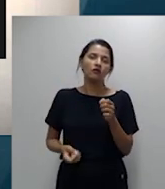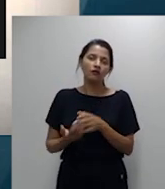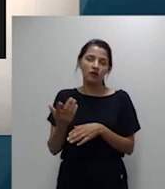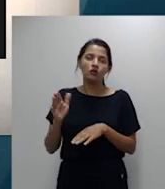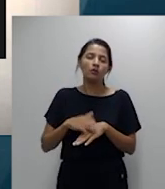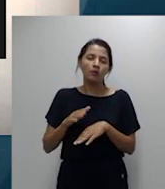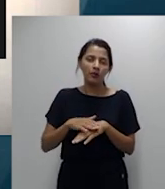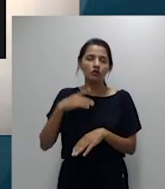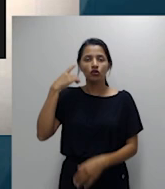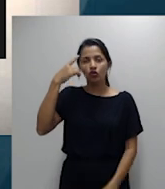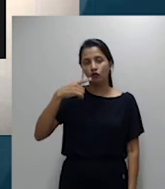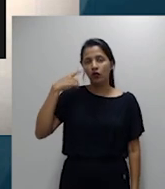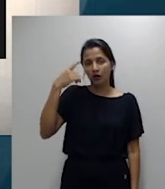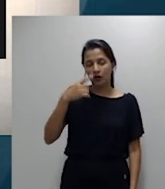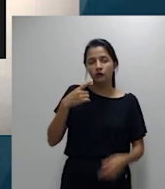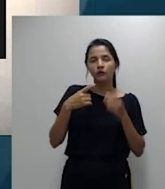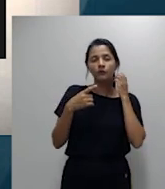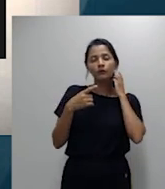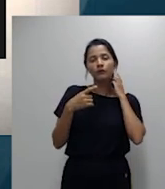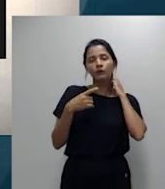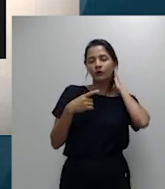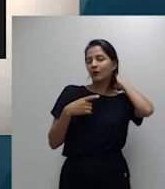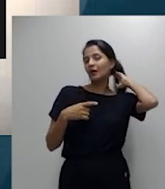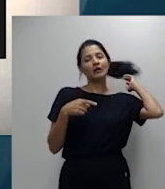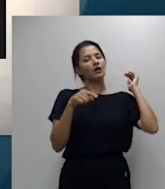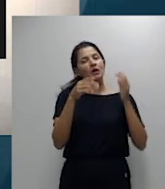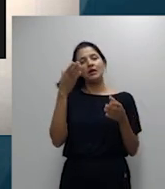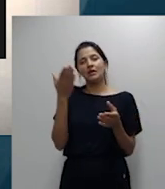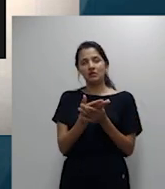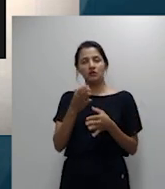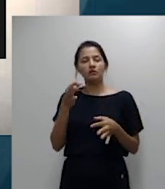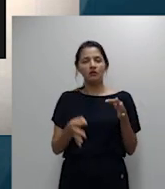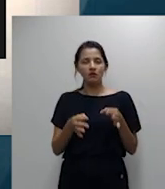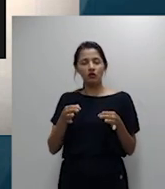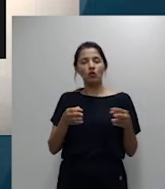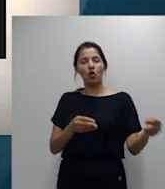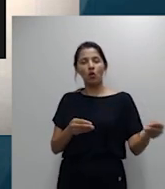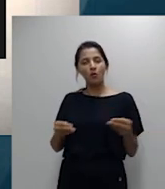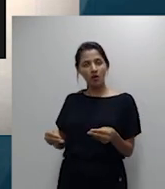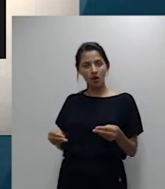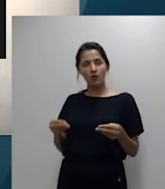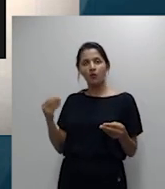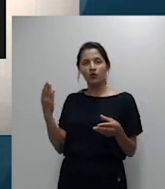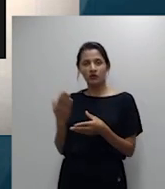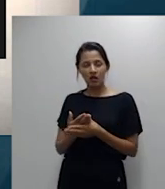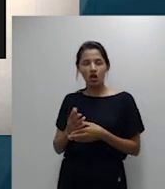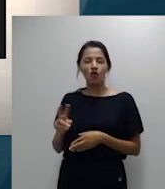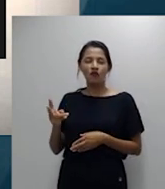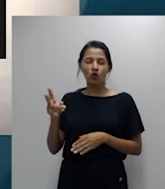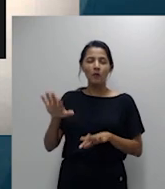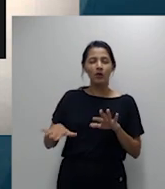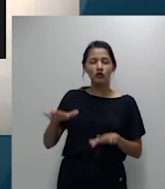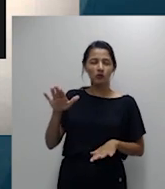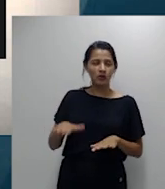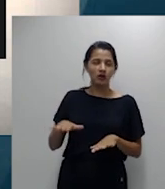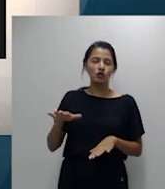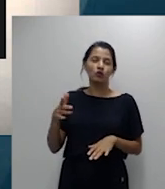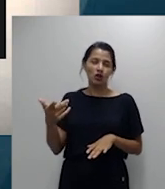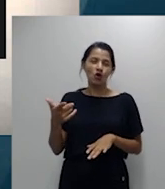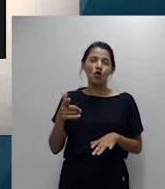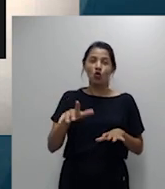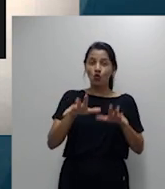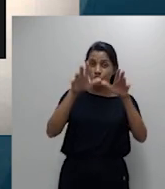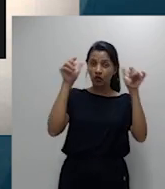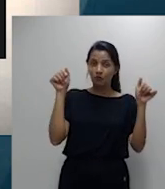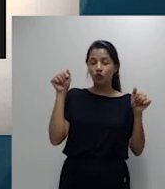advogados na causa no caso específico deve o processo e o valor isso aproximado o tribunal